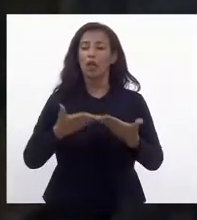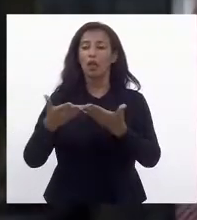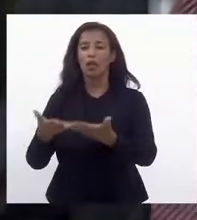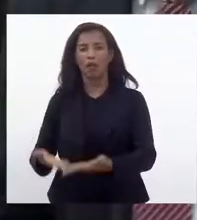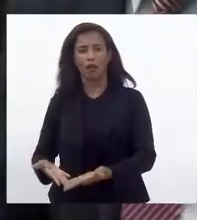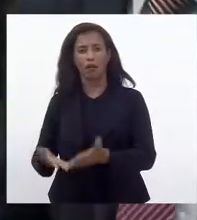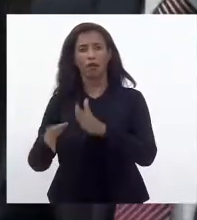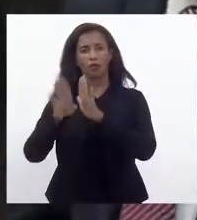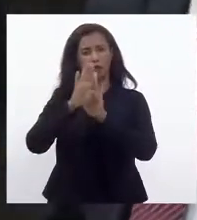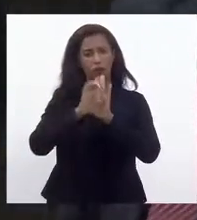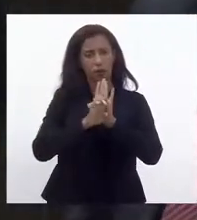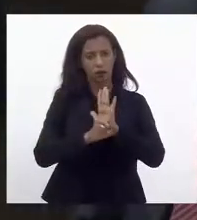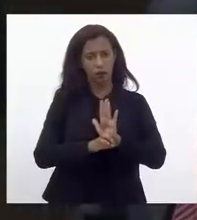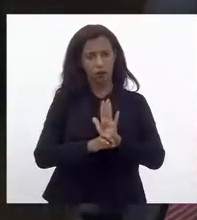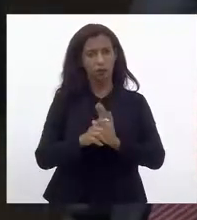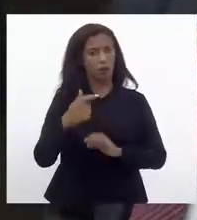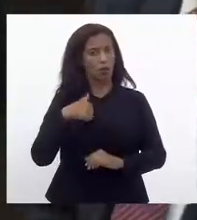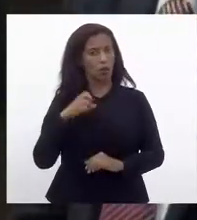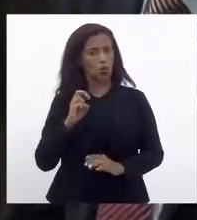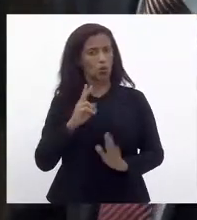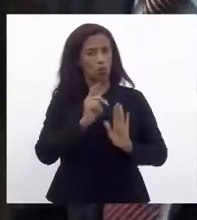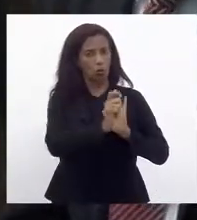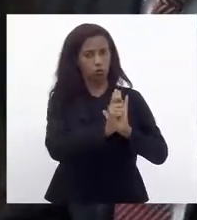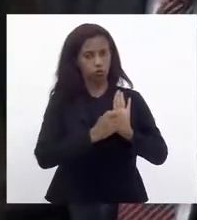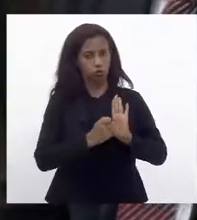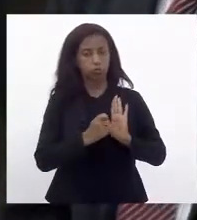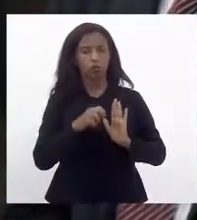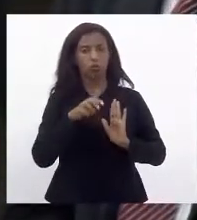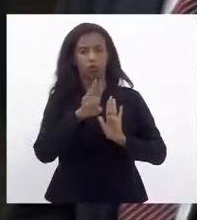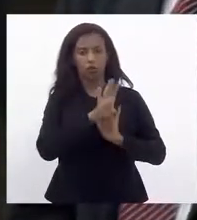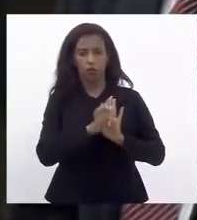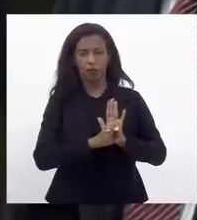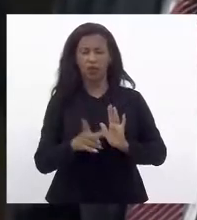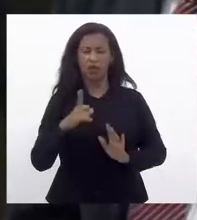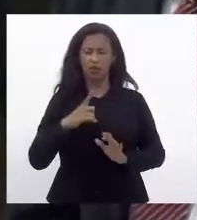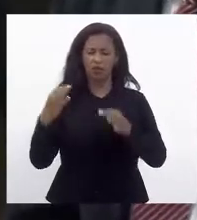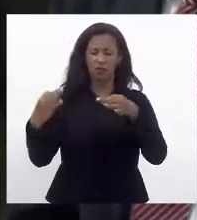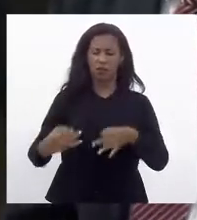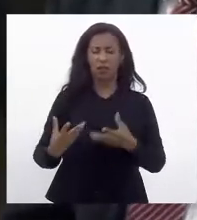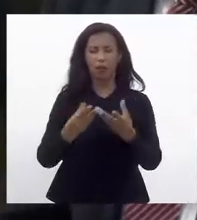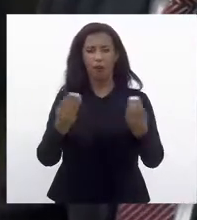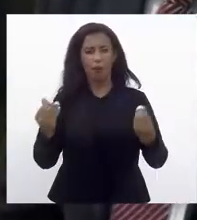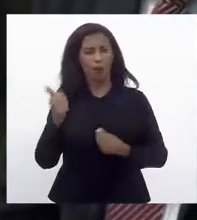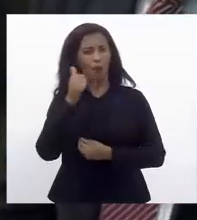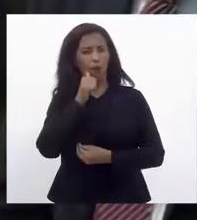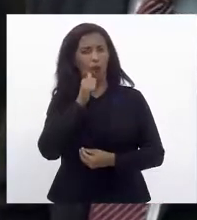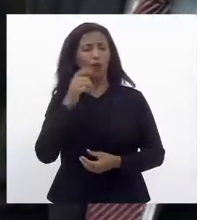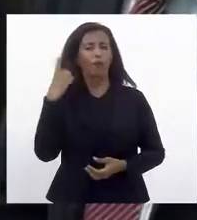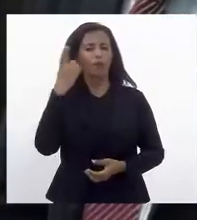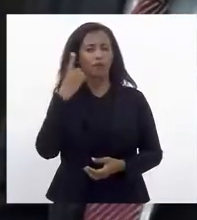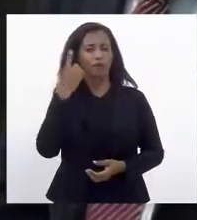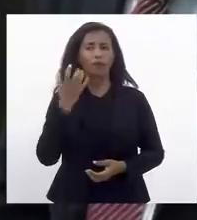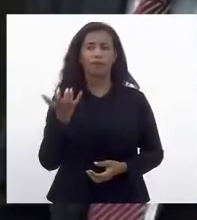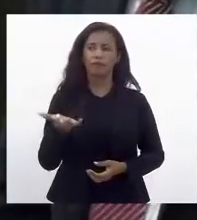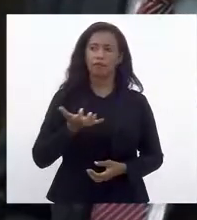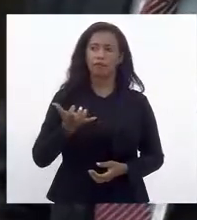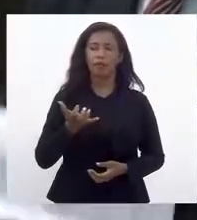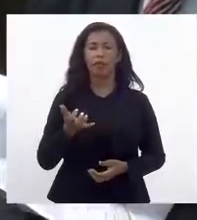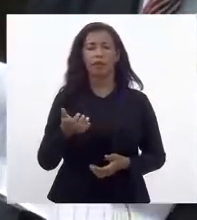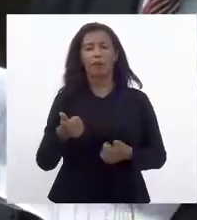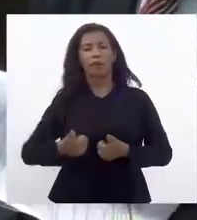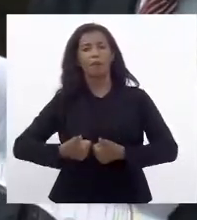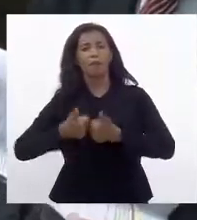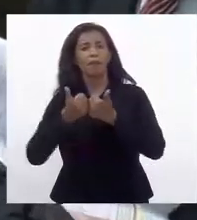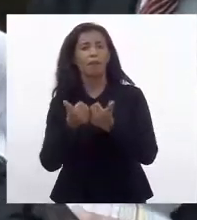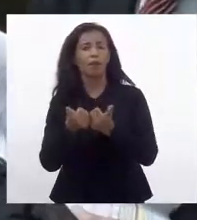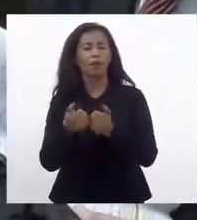essas emendas, né? Eu sou autora de emendas, tenho certeza aqui que muitas das deputadas que tentaram aprimorar o